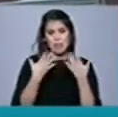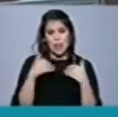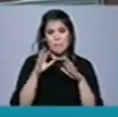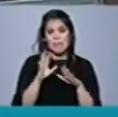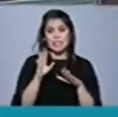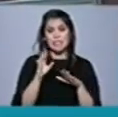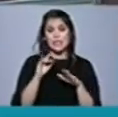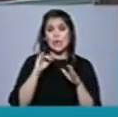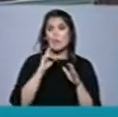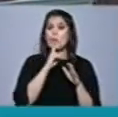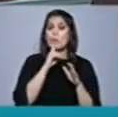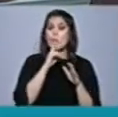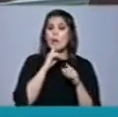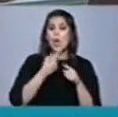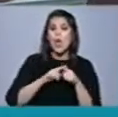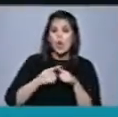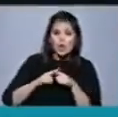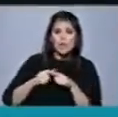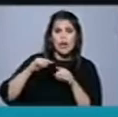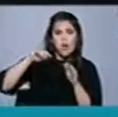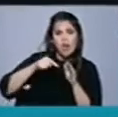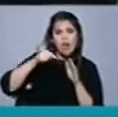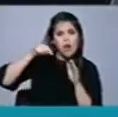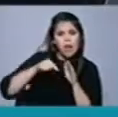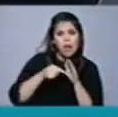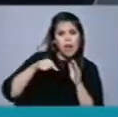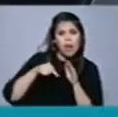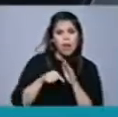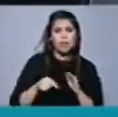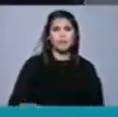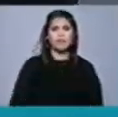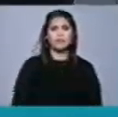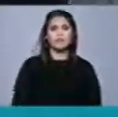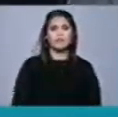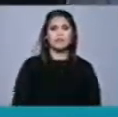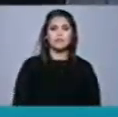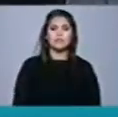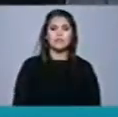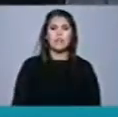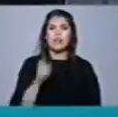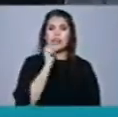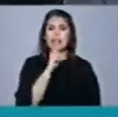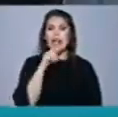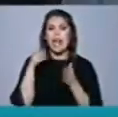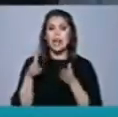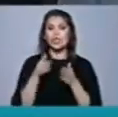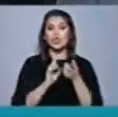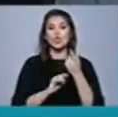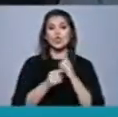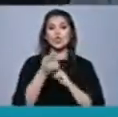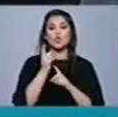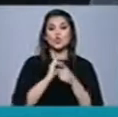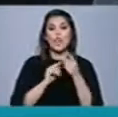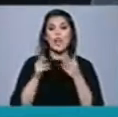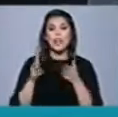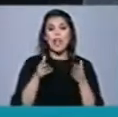mas com uma agulha vamos picando os nossos sonhos enquanto eles fritam E isto também vai ajudar a que os